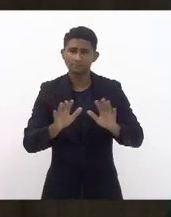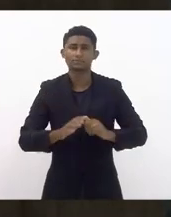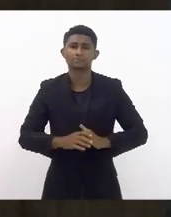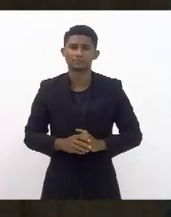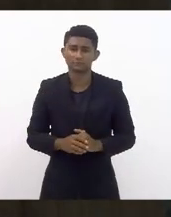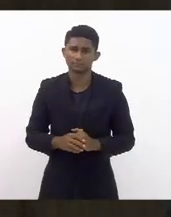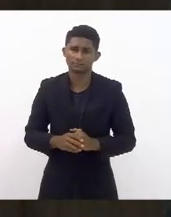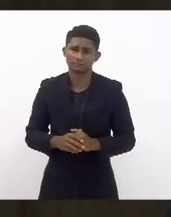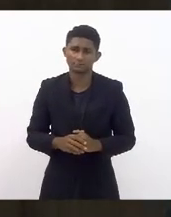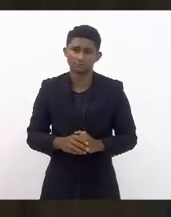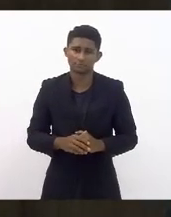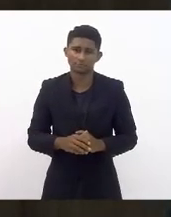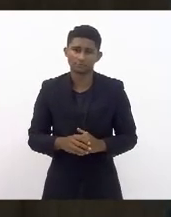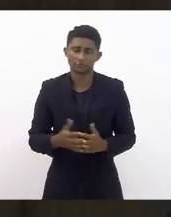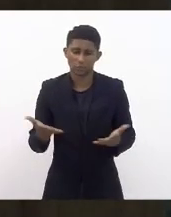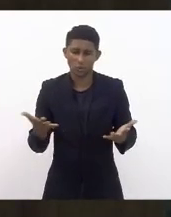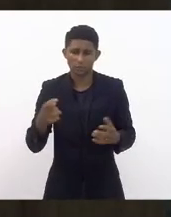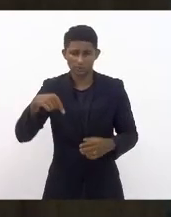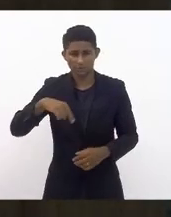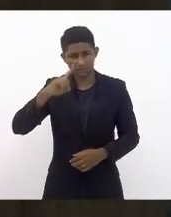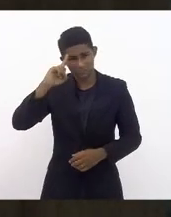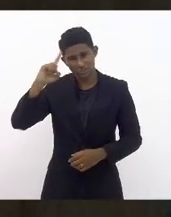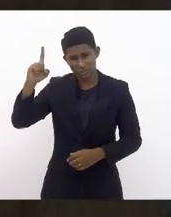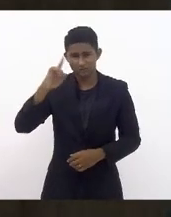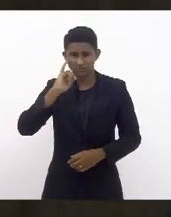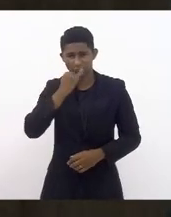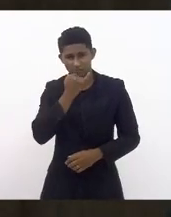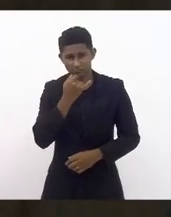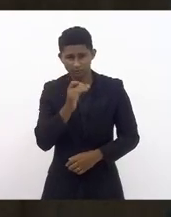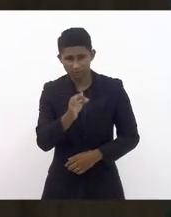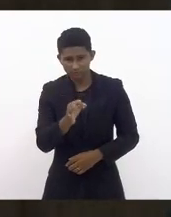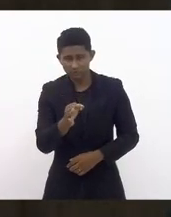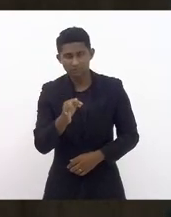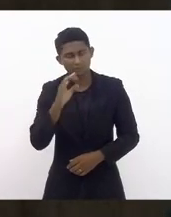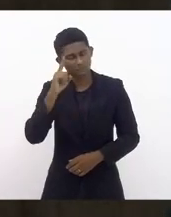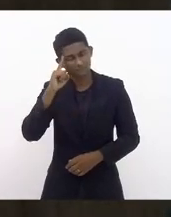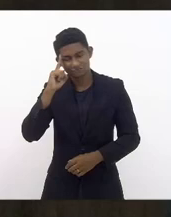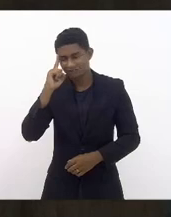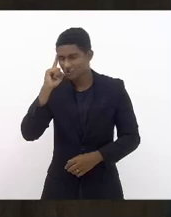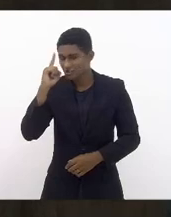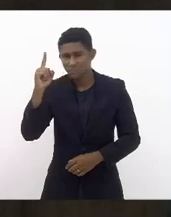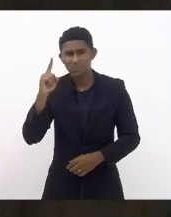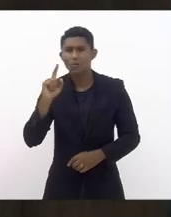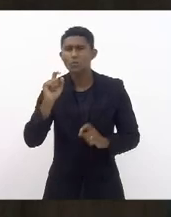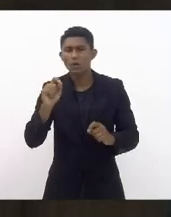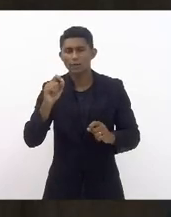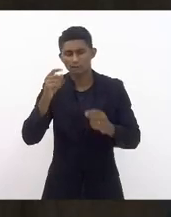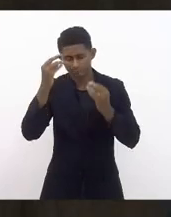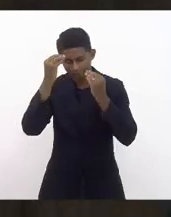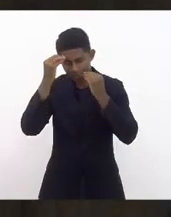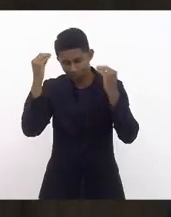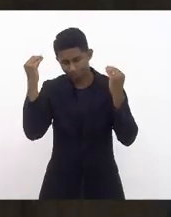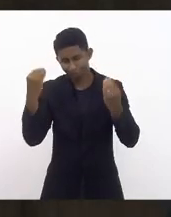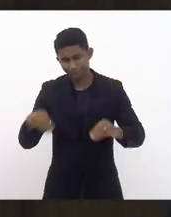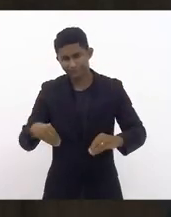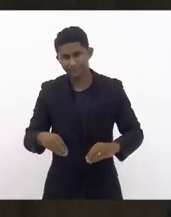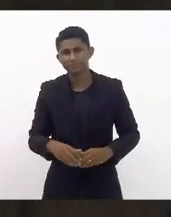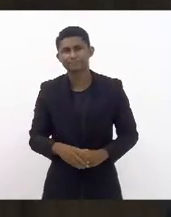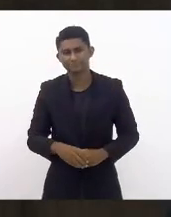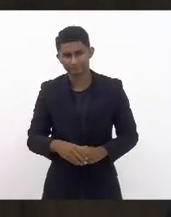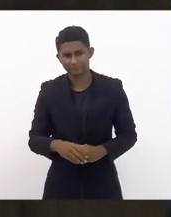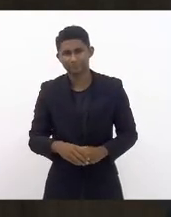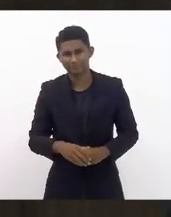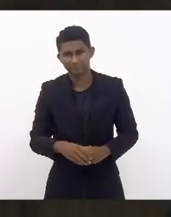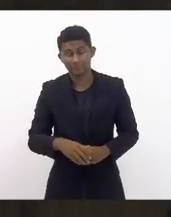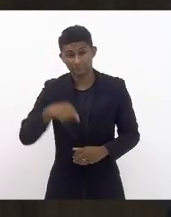presidente, nesse dia triste de hoje, o dia da rendição de que parte